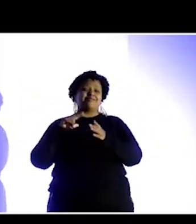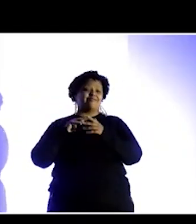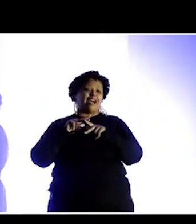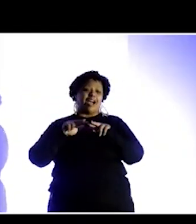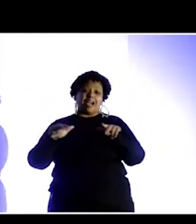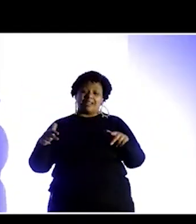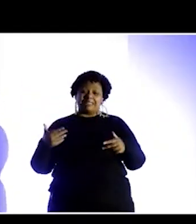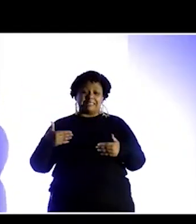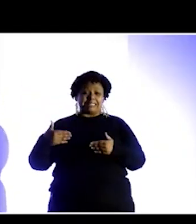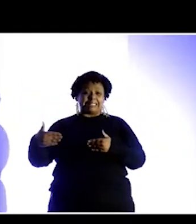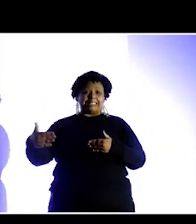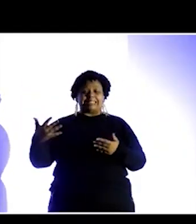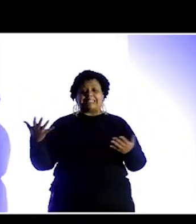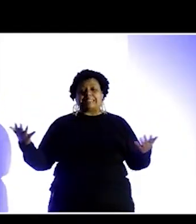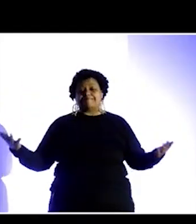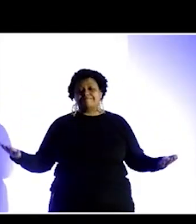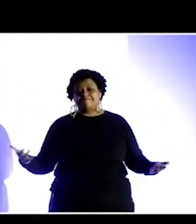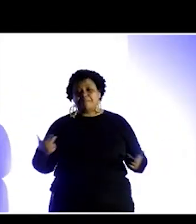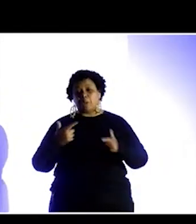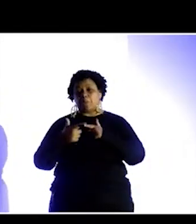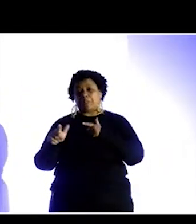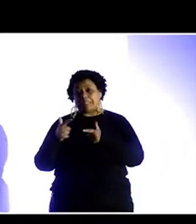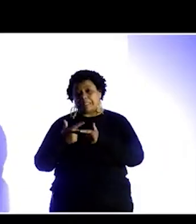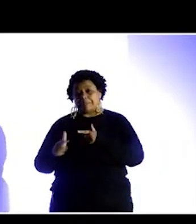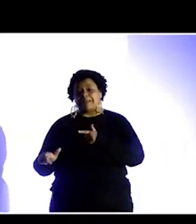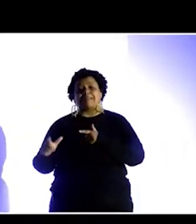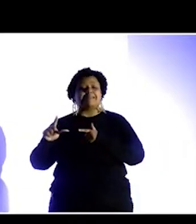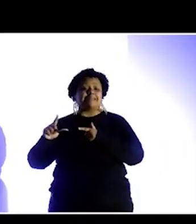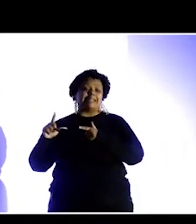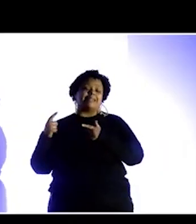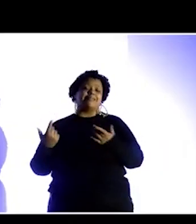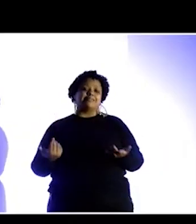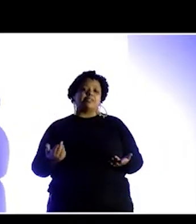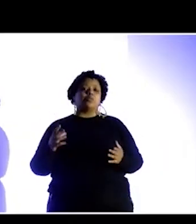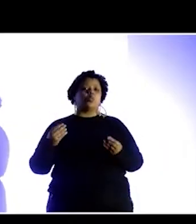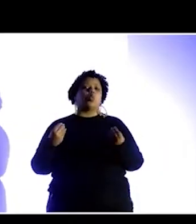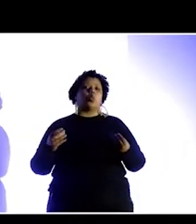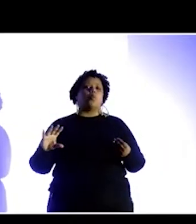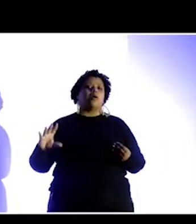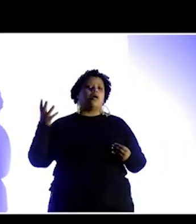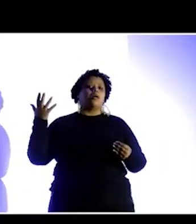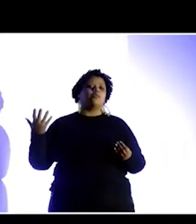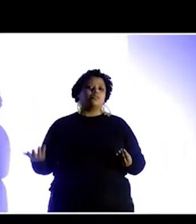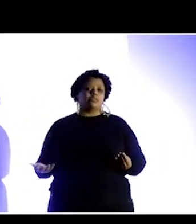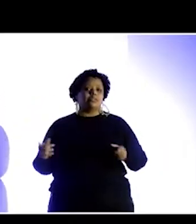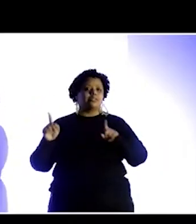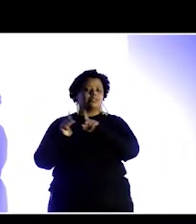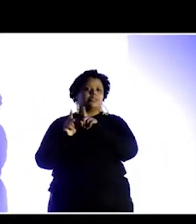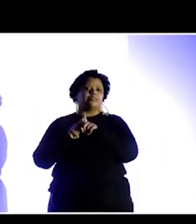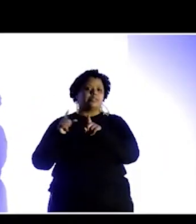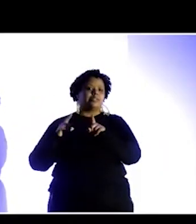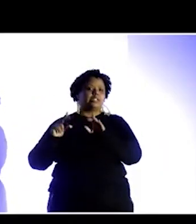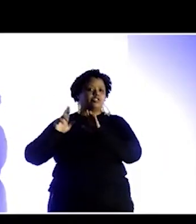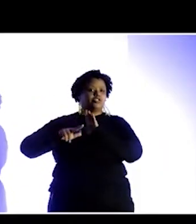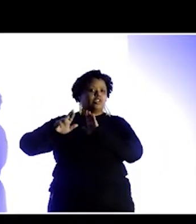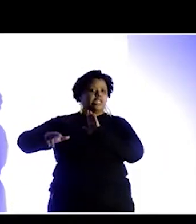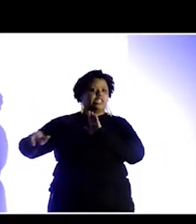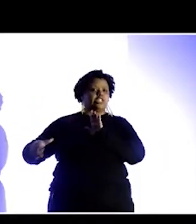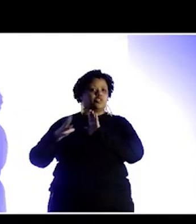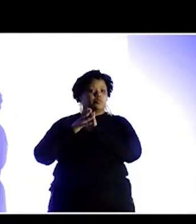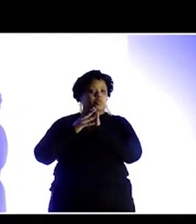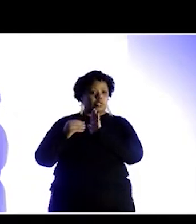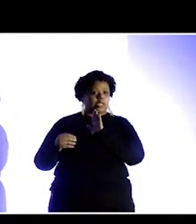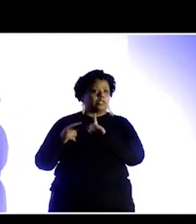de representação, da forma como ela ocorre, e aí isso parte de diferentes modelos,